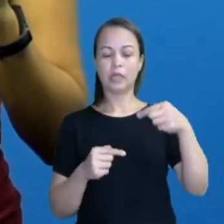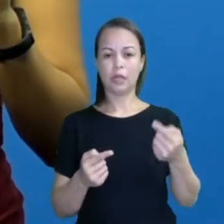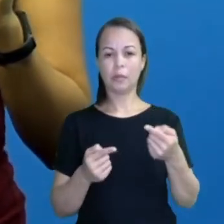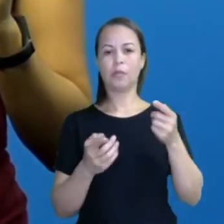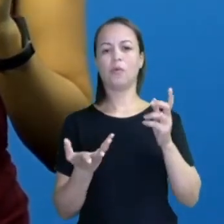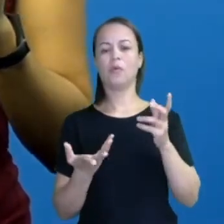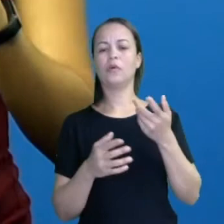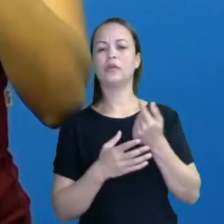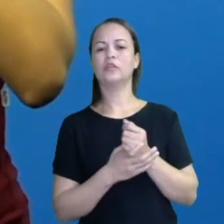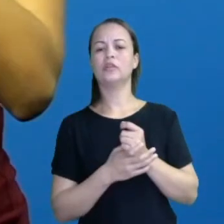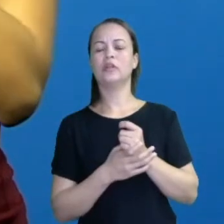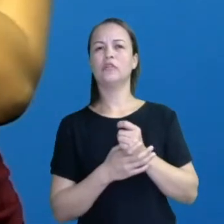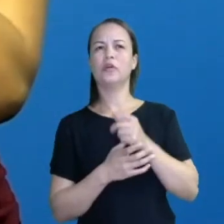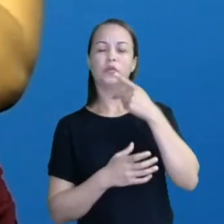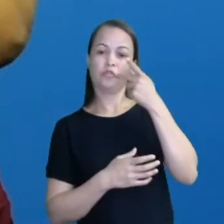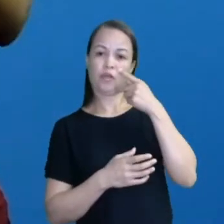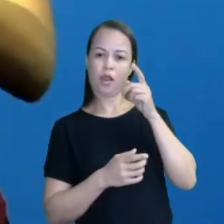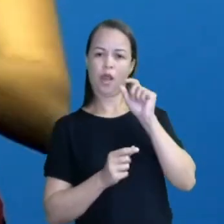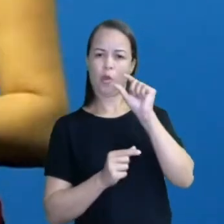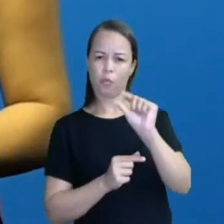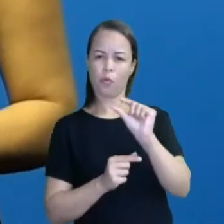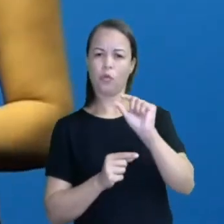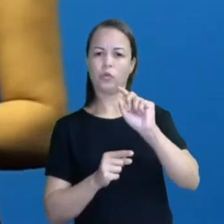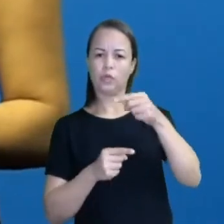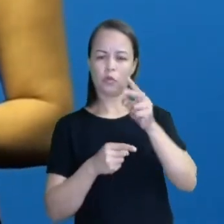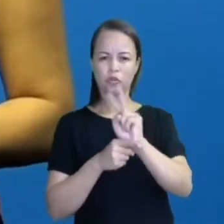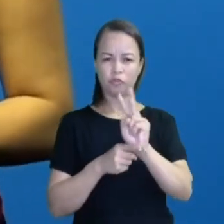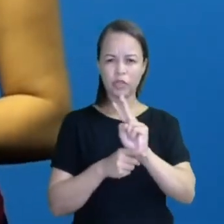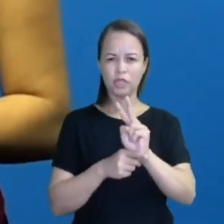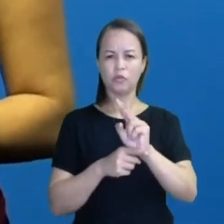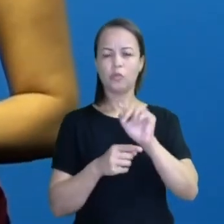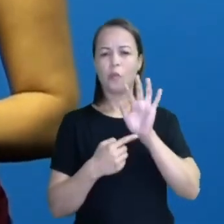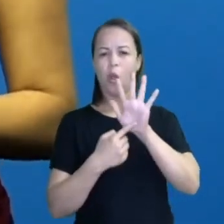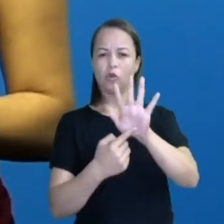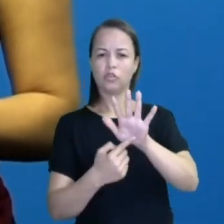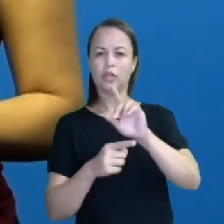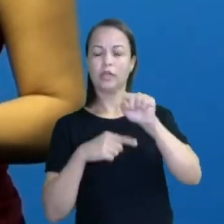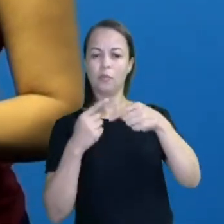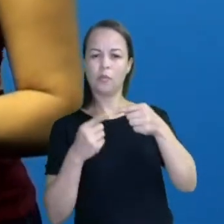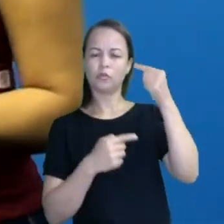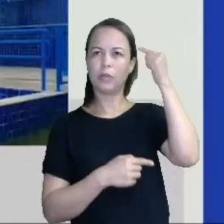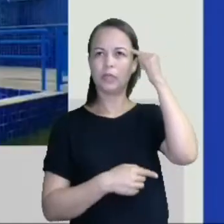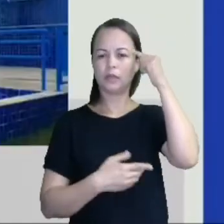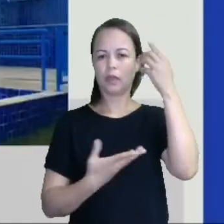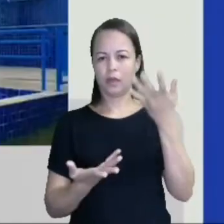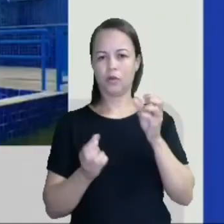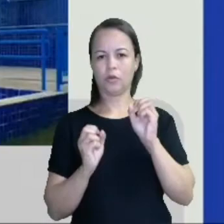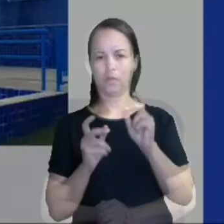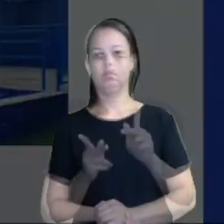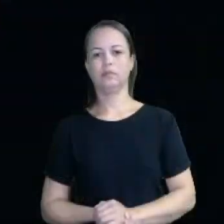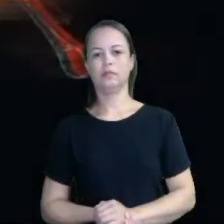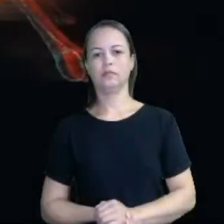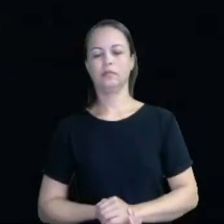nós vamos dar uma palavrinha bem rapidinho sobre o que esse vídeo passou para a gente, tá bem? Vamos lá!